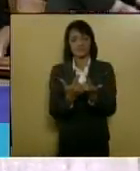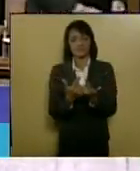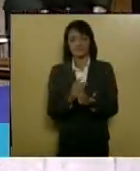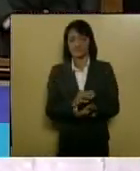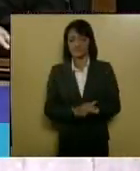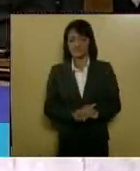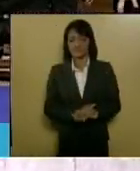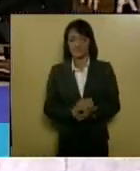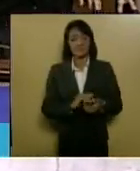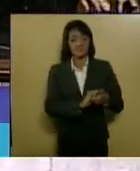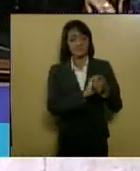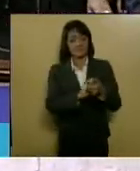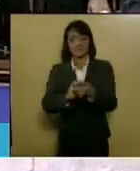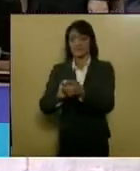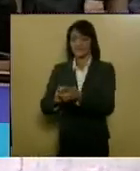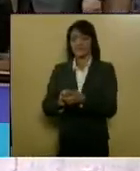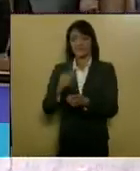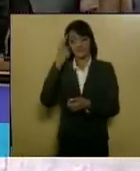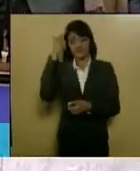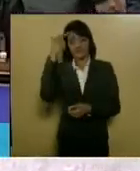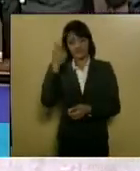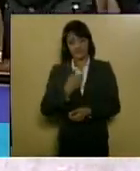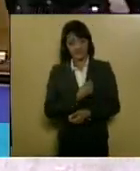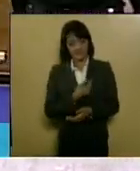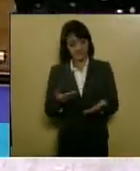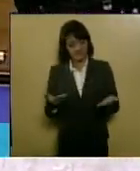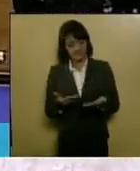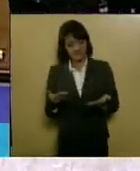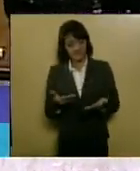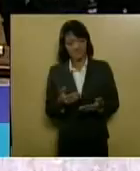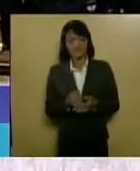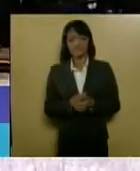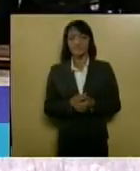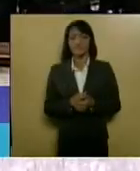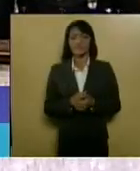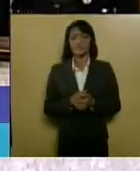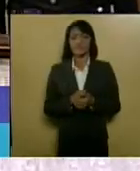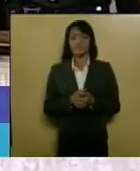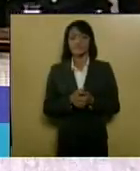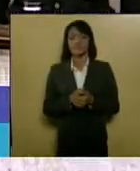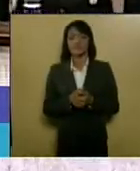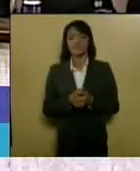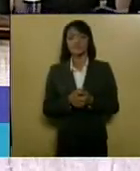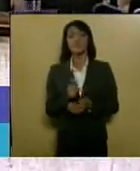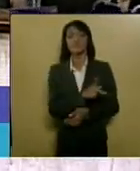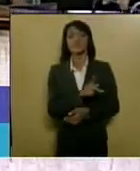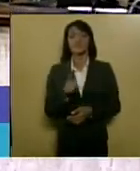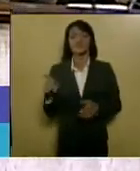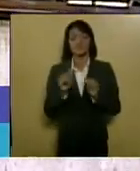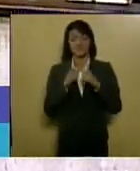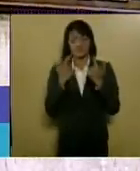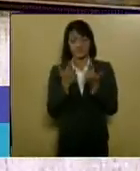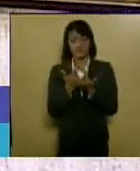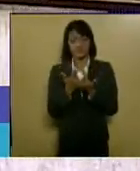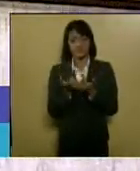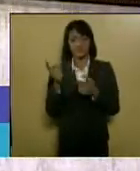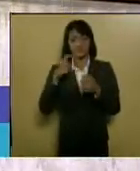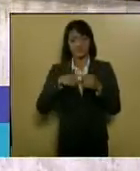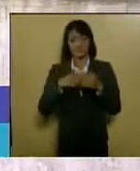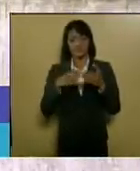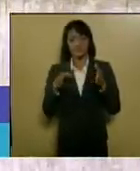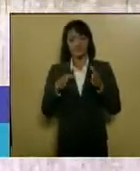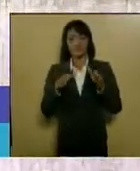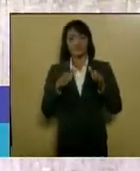Está sendo cumprimentado pelas autoridades e dentro de mais alguns instantes o presidente da Assembleia reabre os trabalhos para